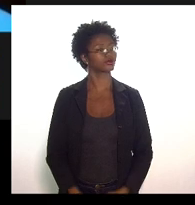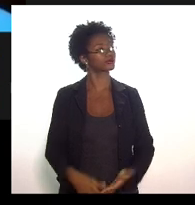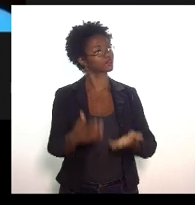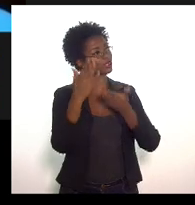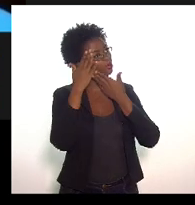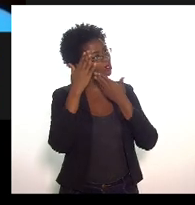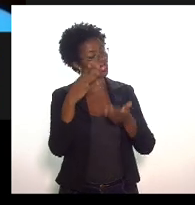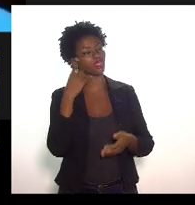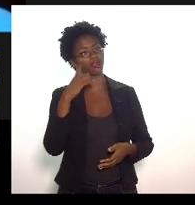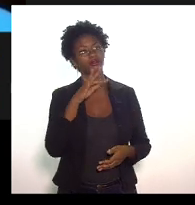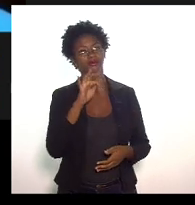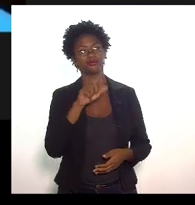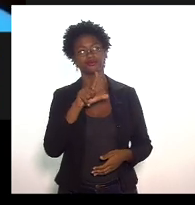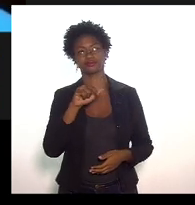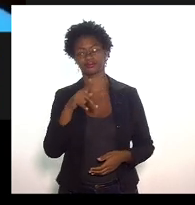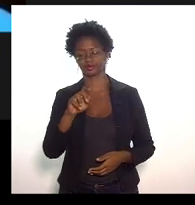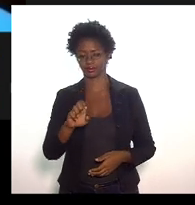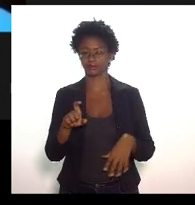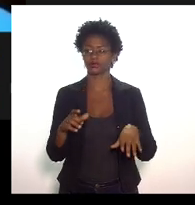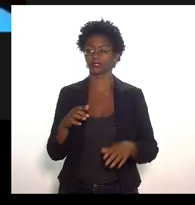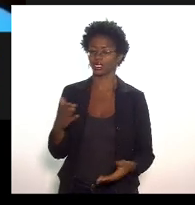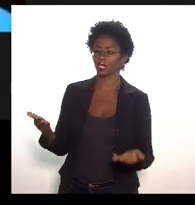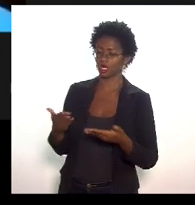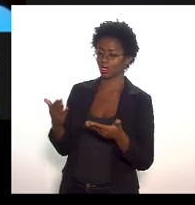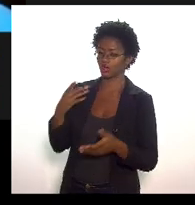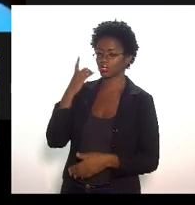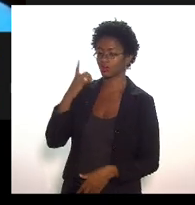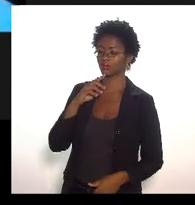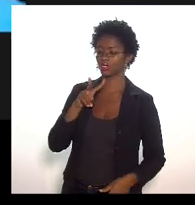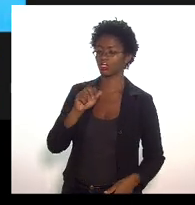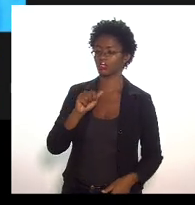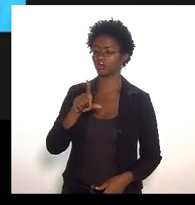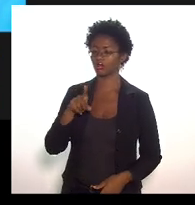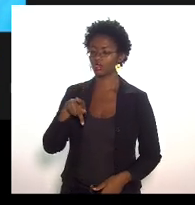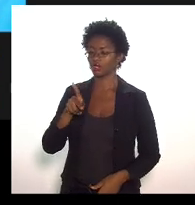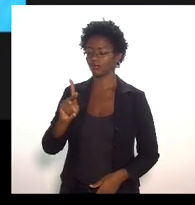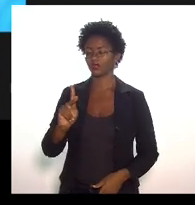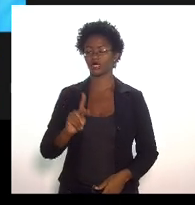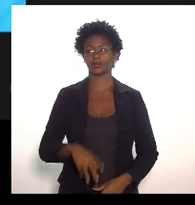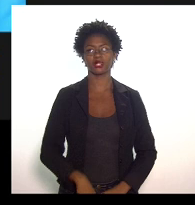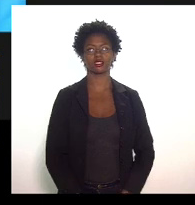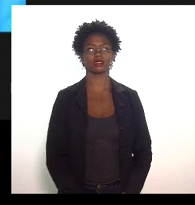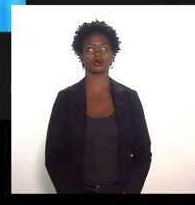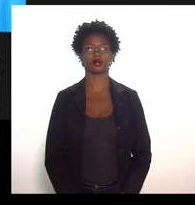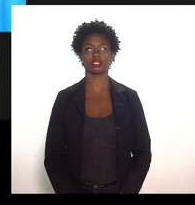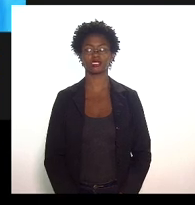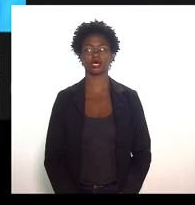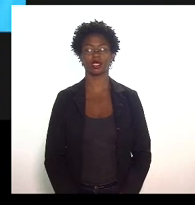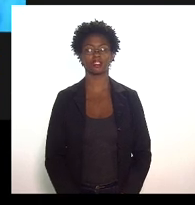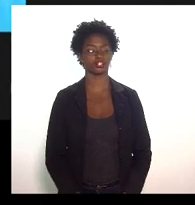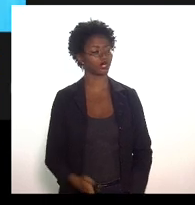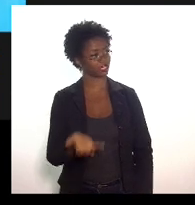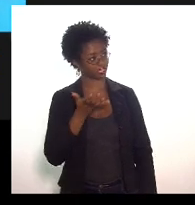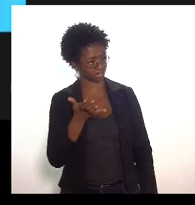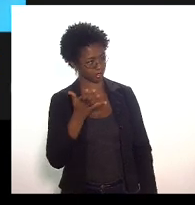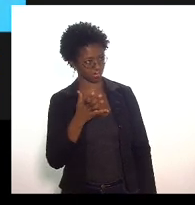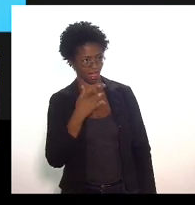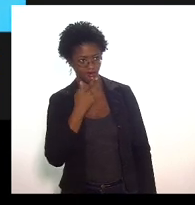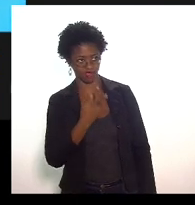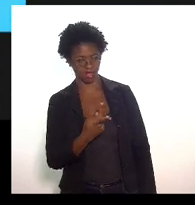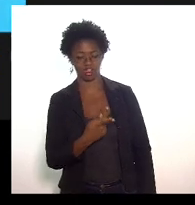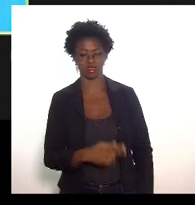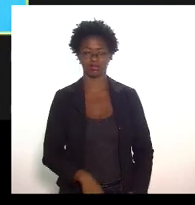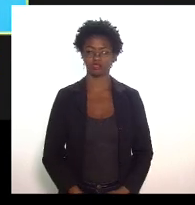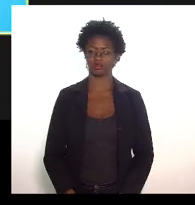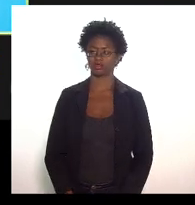Deputado Felipe. Deputado Valdec, que já se encontra conosco, gostaria de fazer uso da palavra.